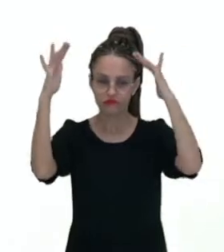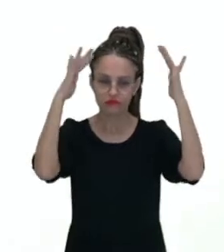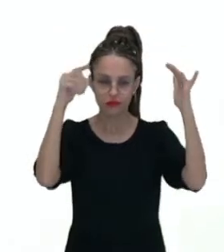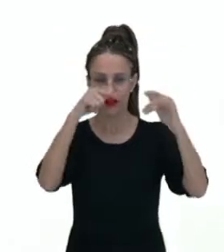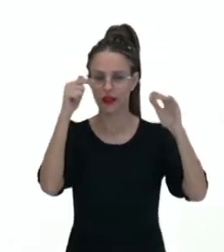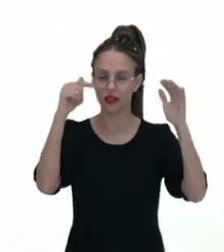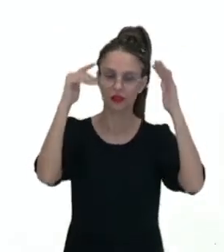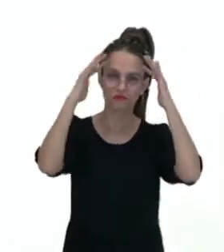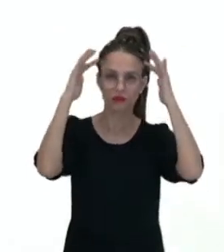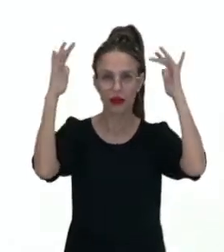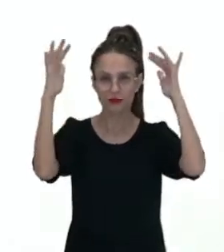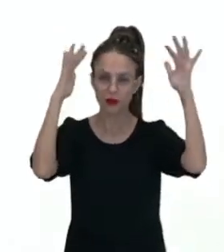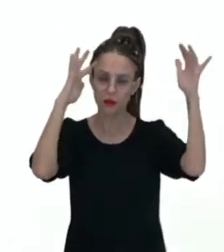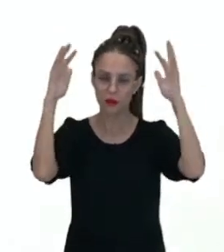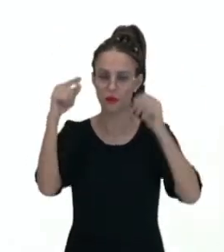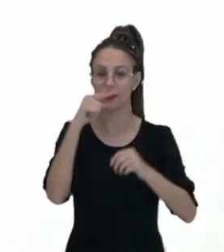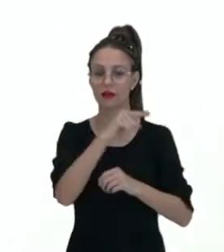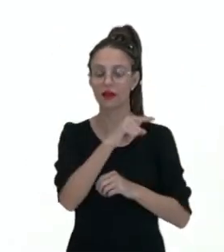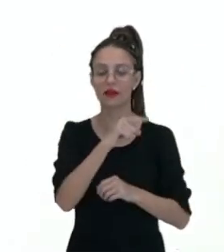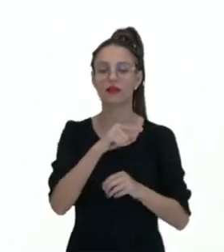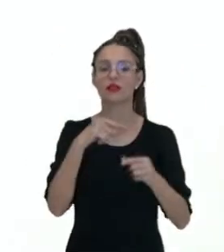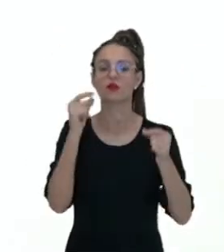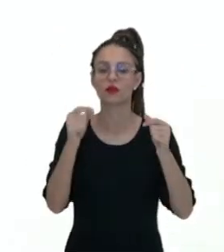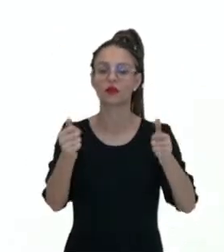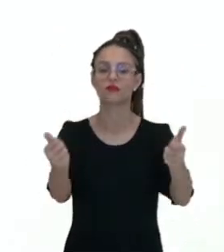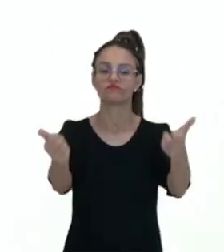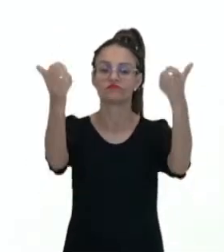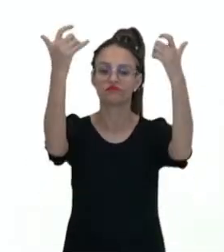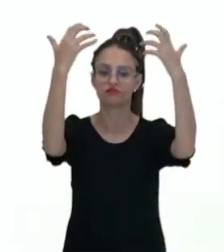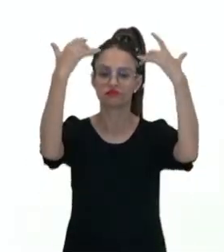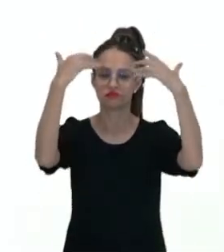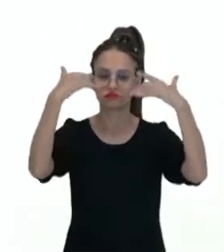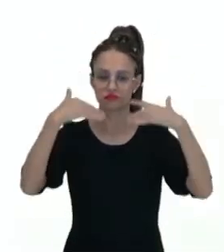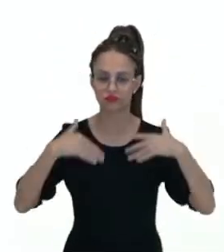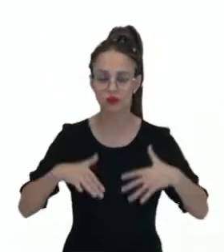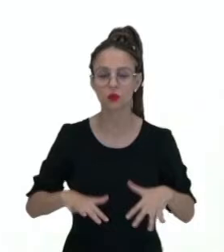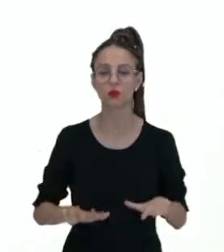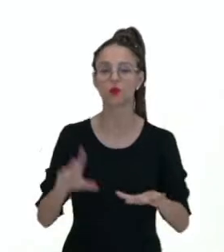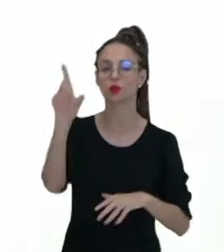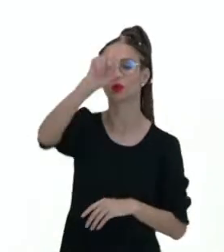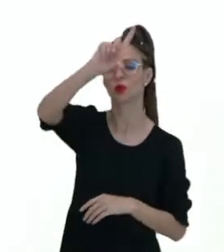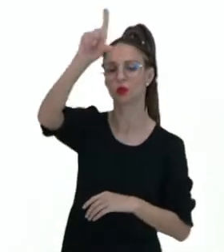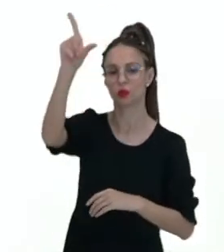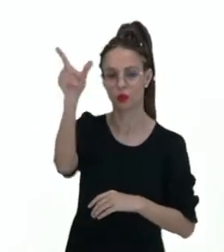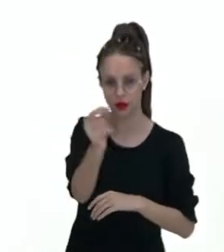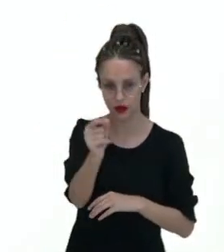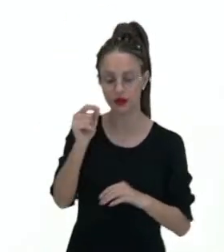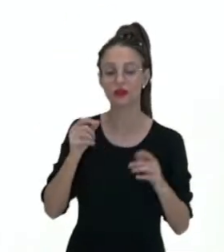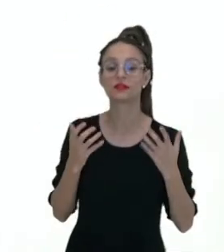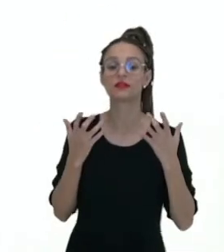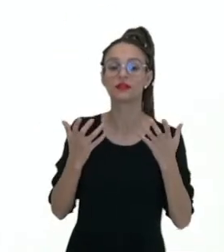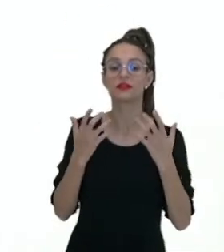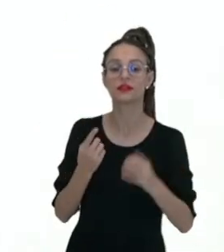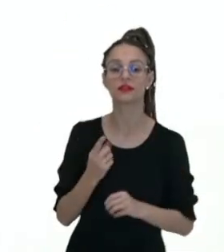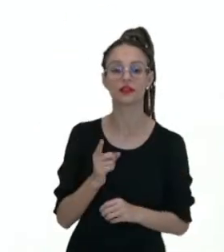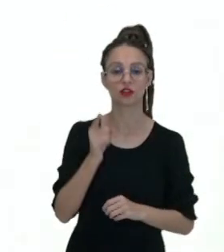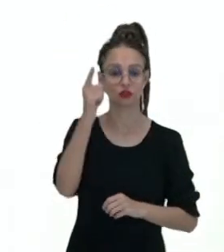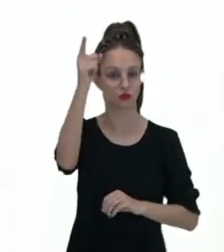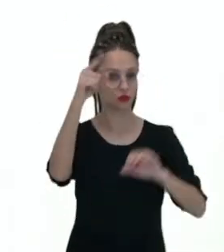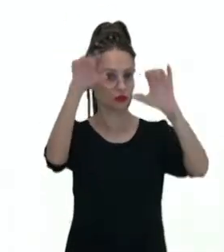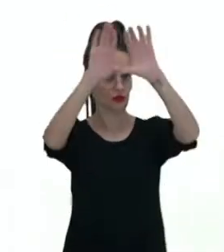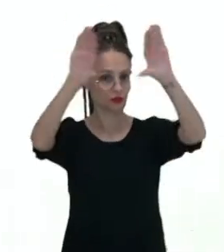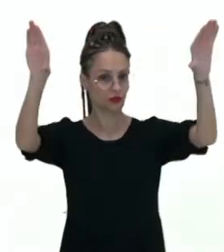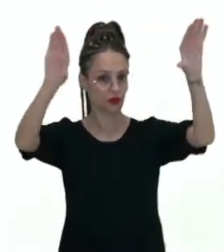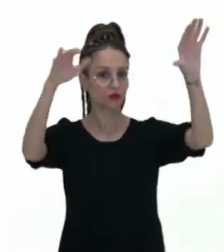devagar, a sonhar, banhou-se toda em luar. E o que ela queria? queria subir ao céu, queria descer ao